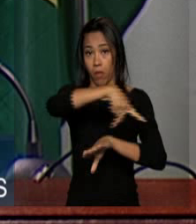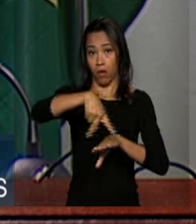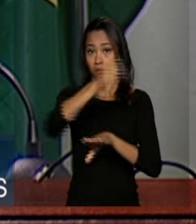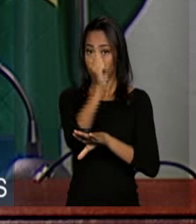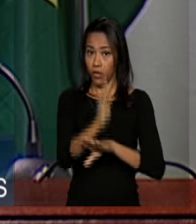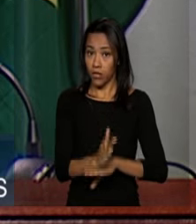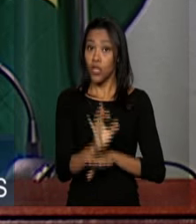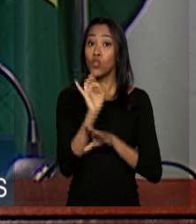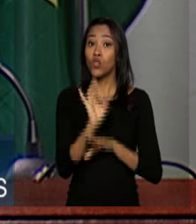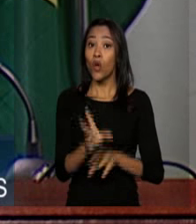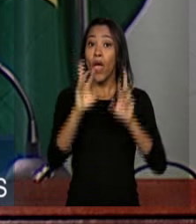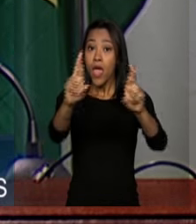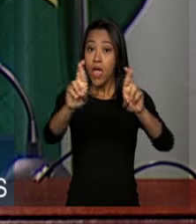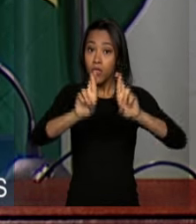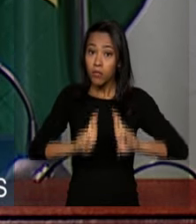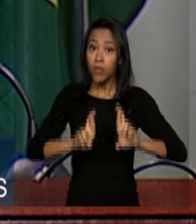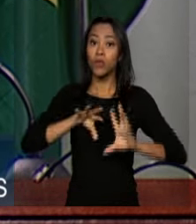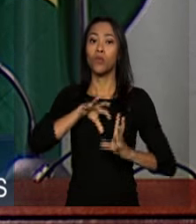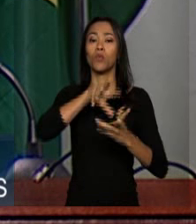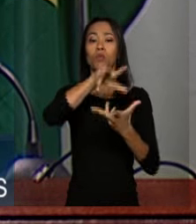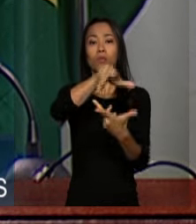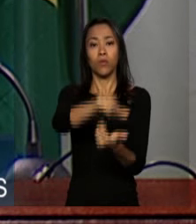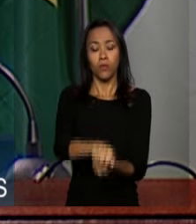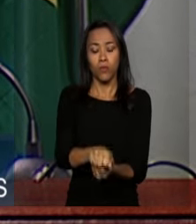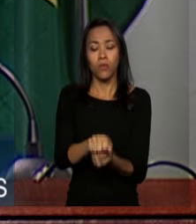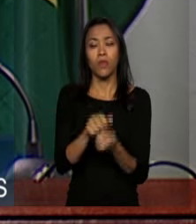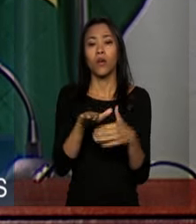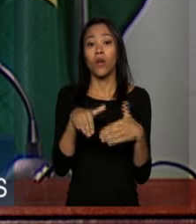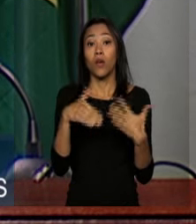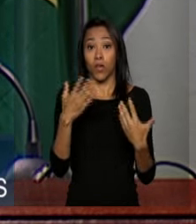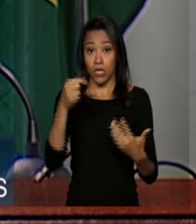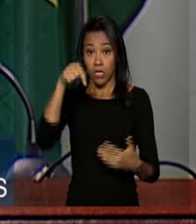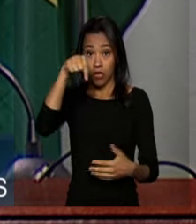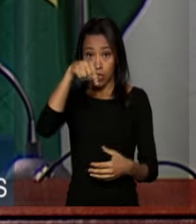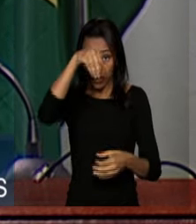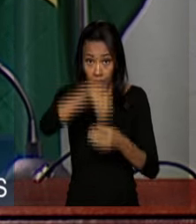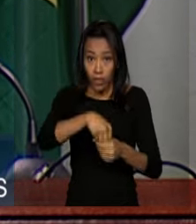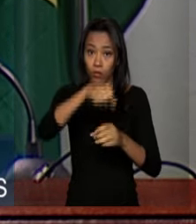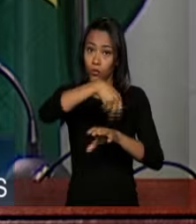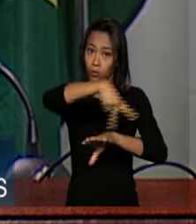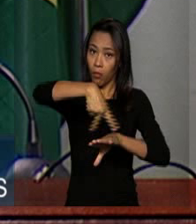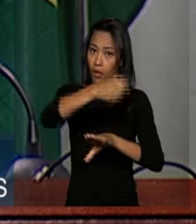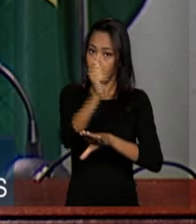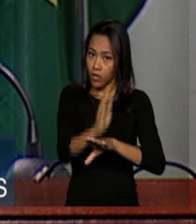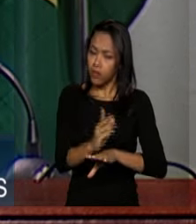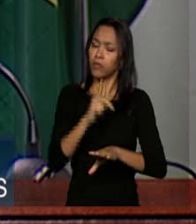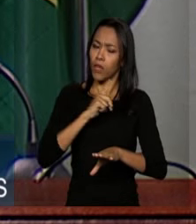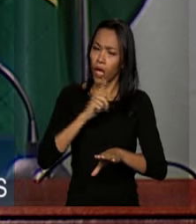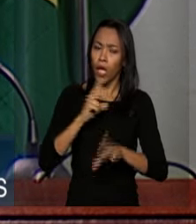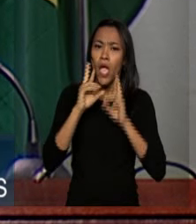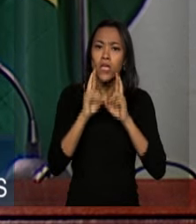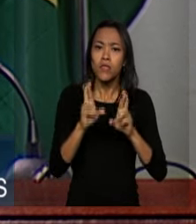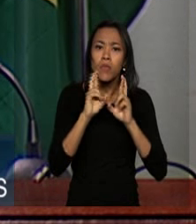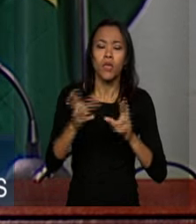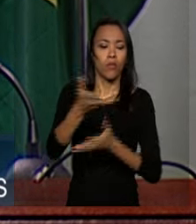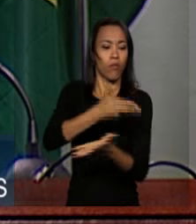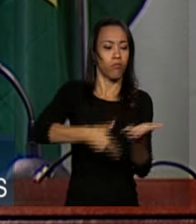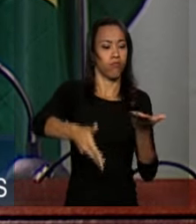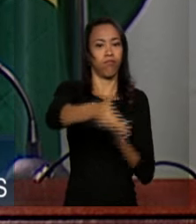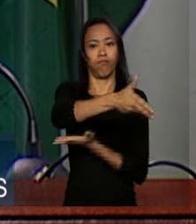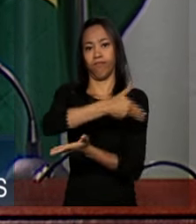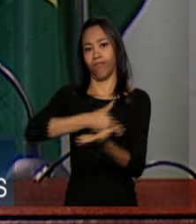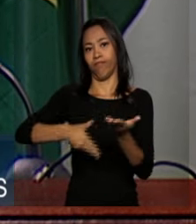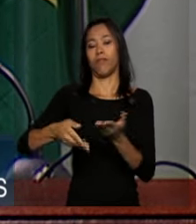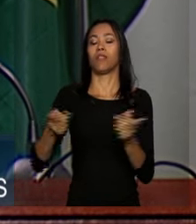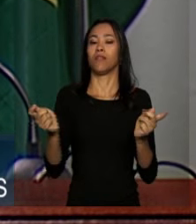é respeitado no mundo na medida em que, em nosso território, se exerce e se respeita plenamente